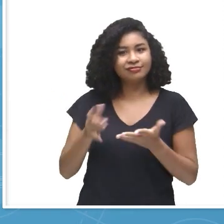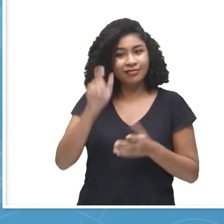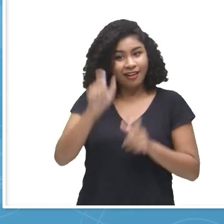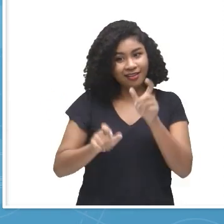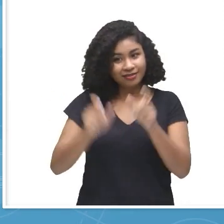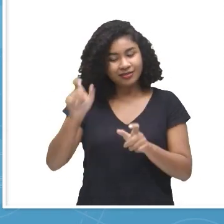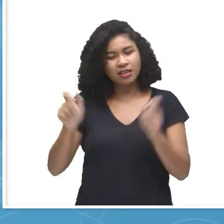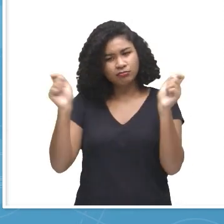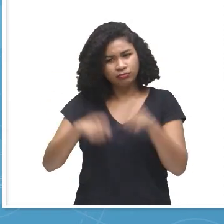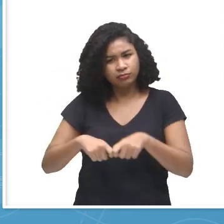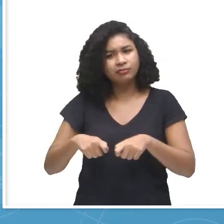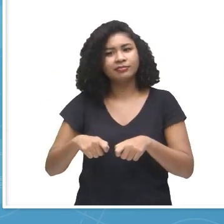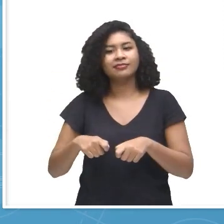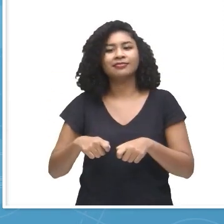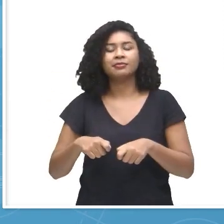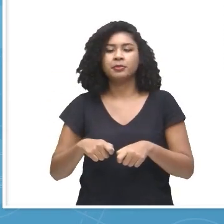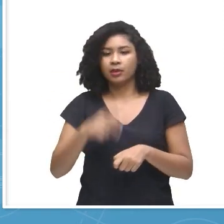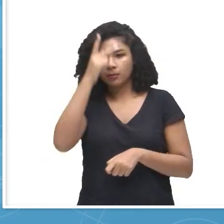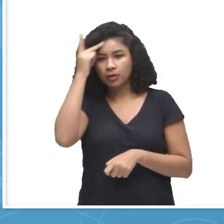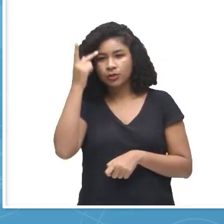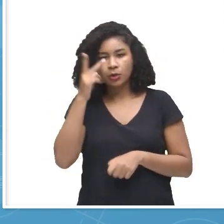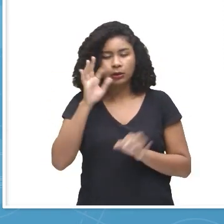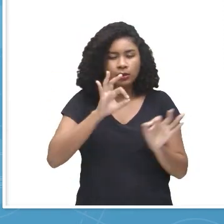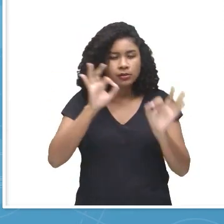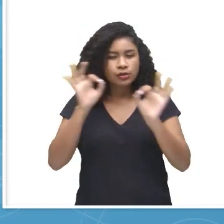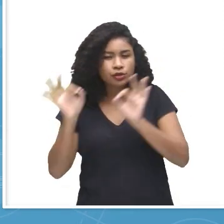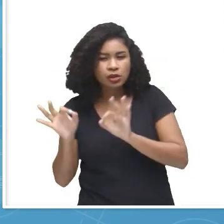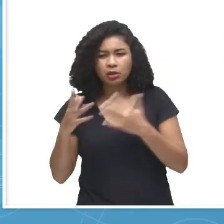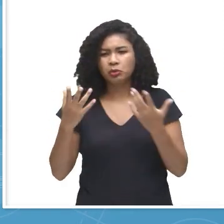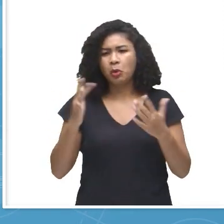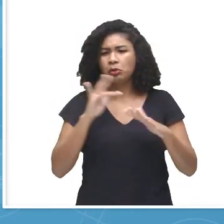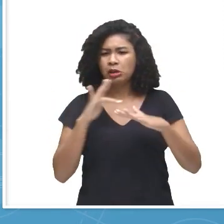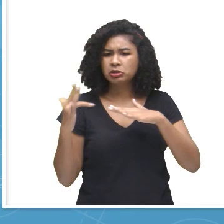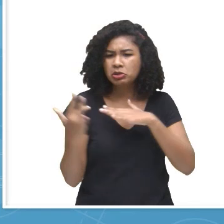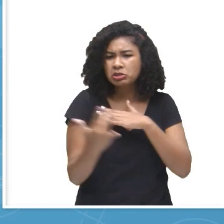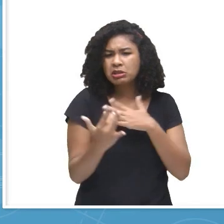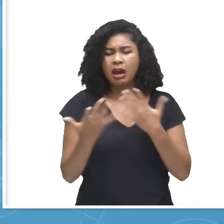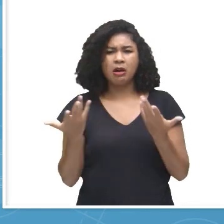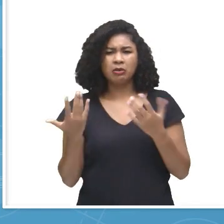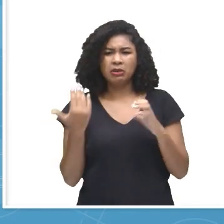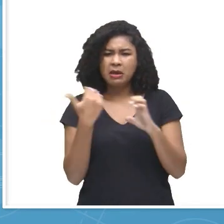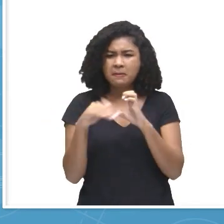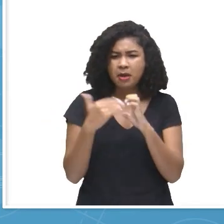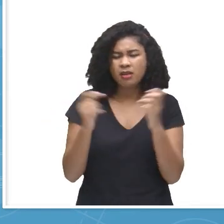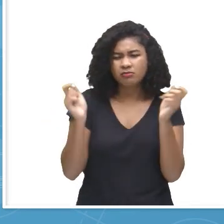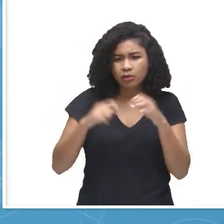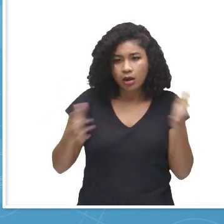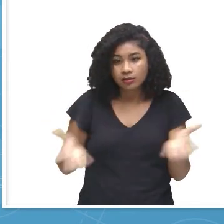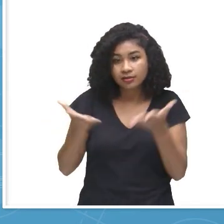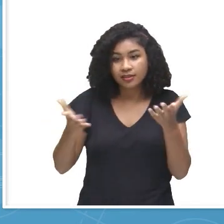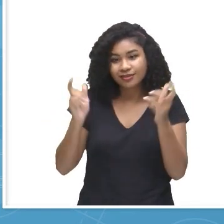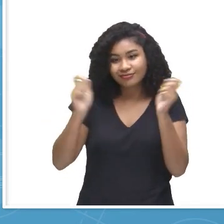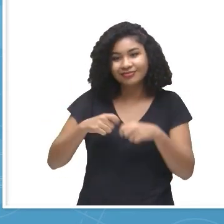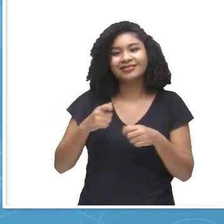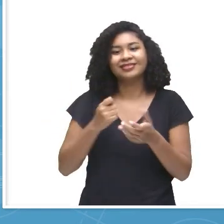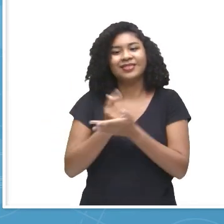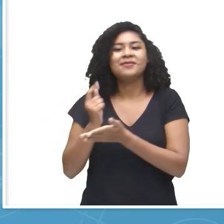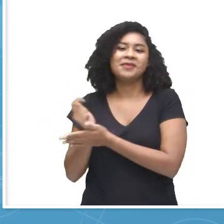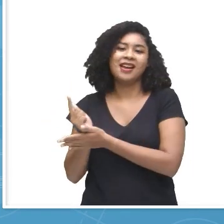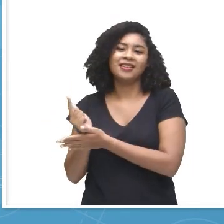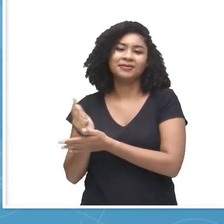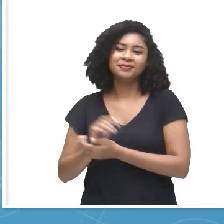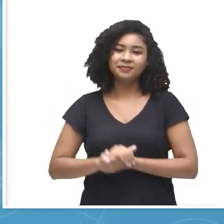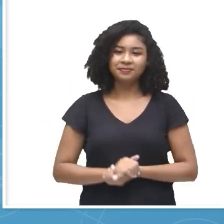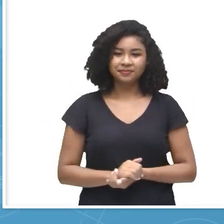o espectador, aquela pessoa que está observando, está vendo a sua rede social, olhando seu e-mail, a consumir aquele produto. O desenvolvimento